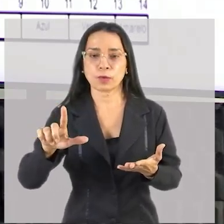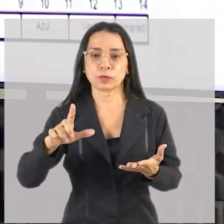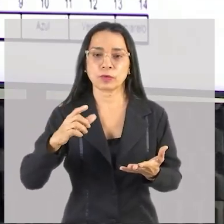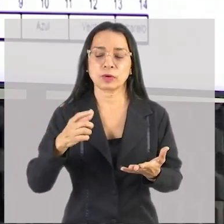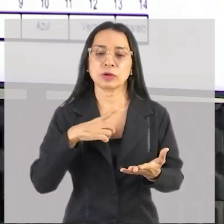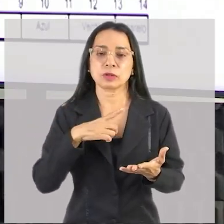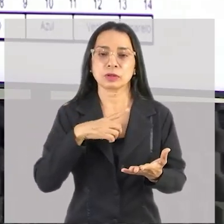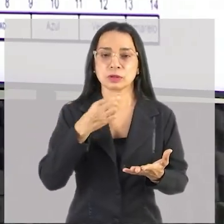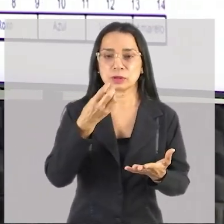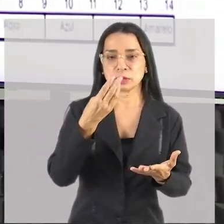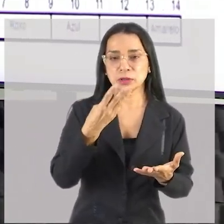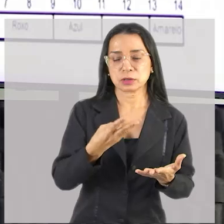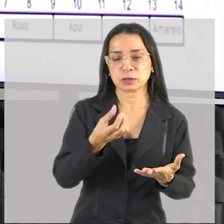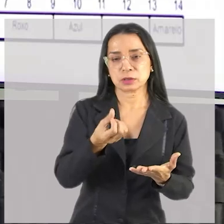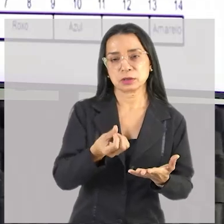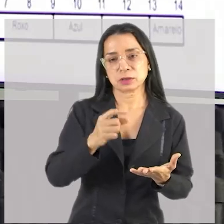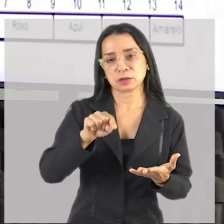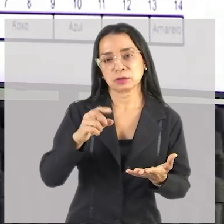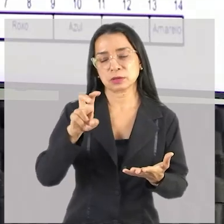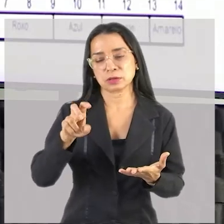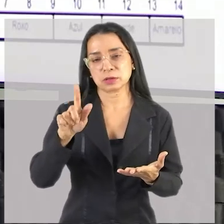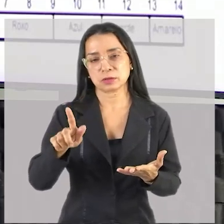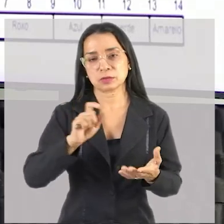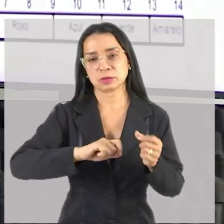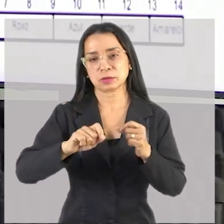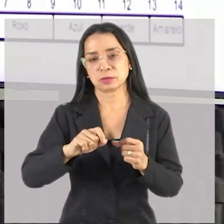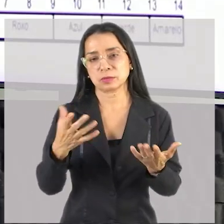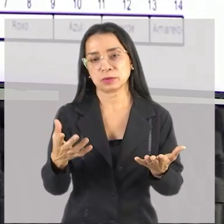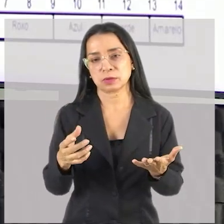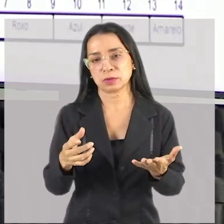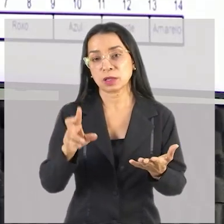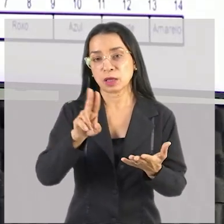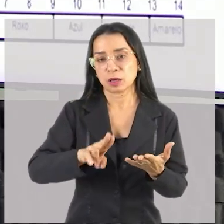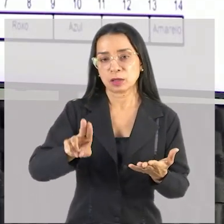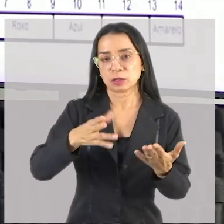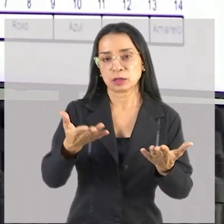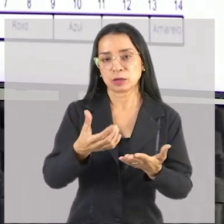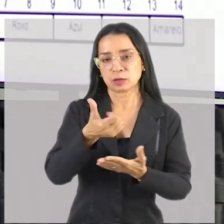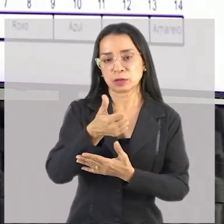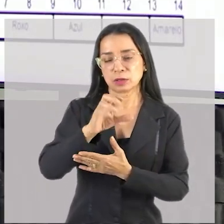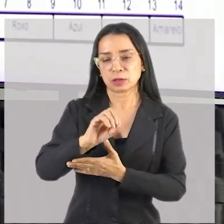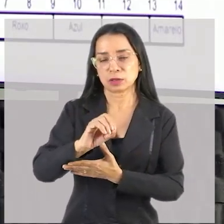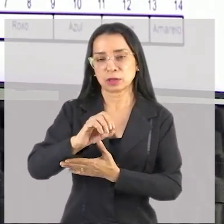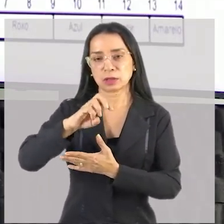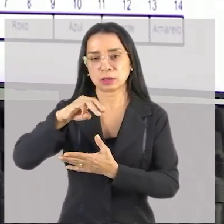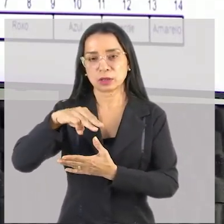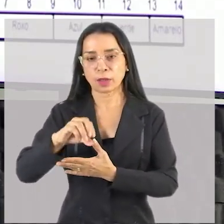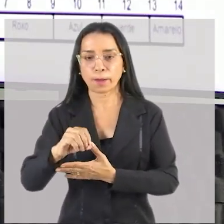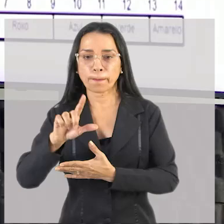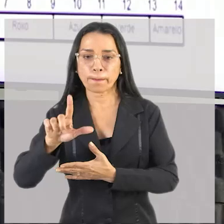Como você está usando 365 gramas, tu está usando 10 mols.